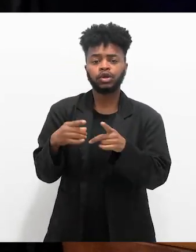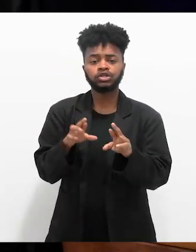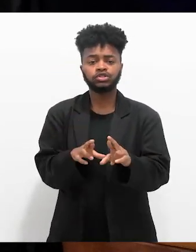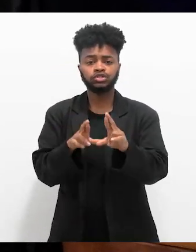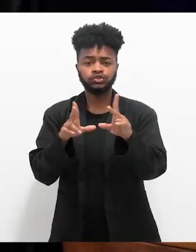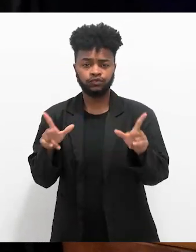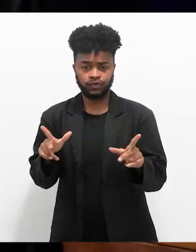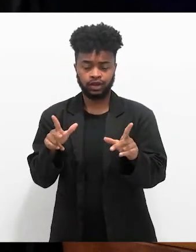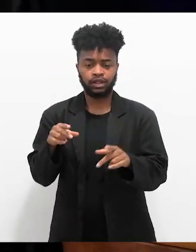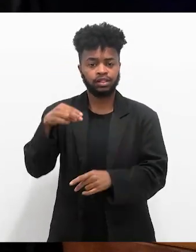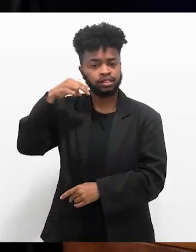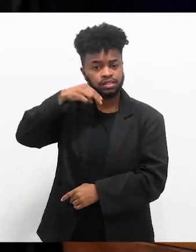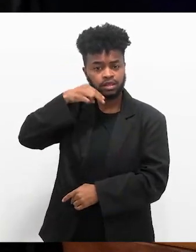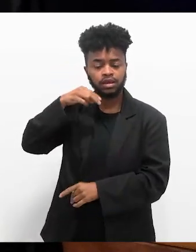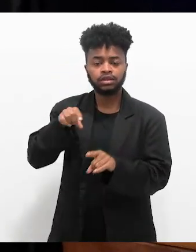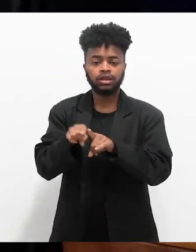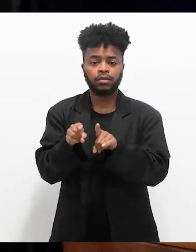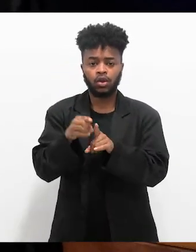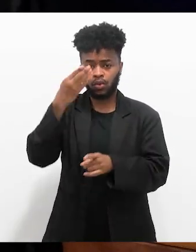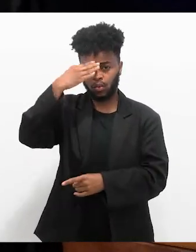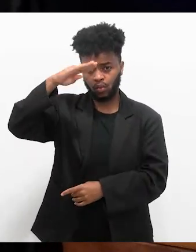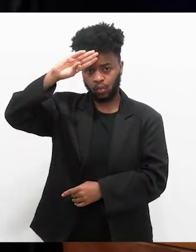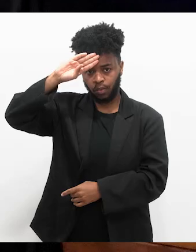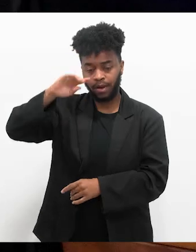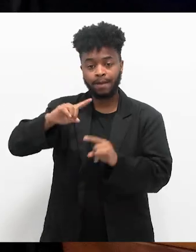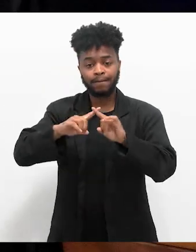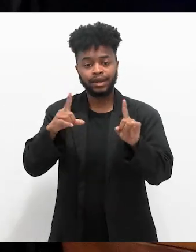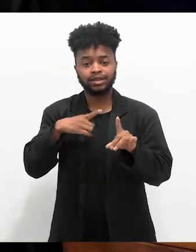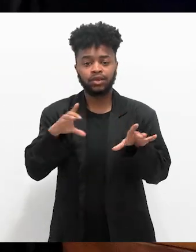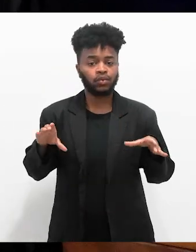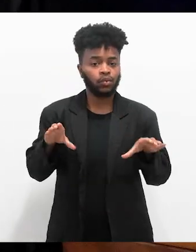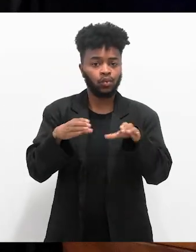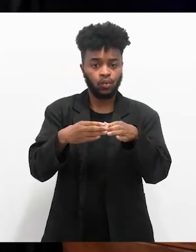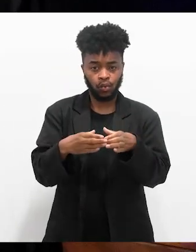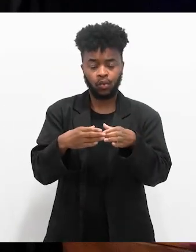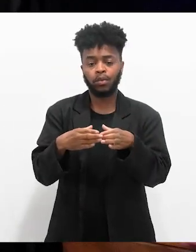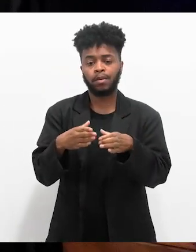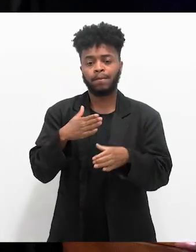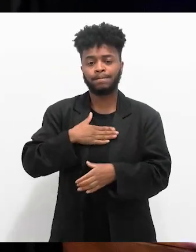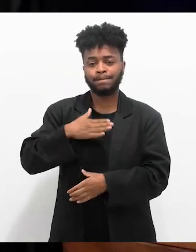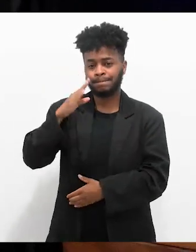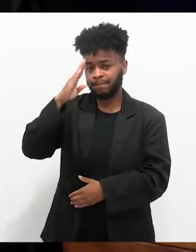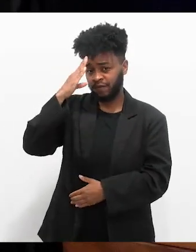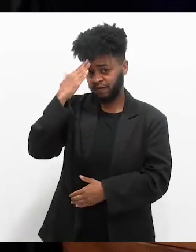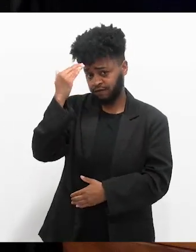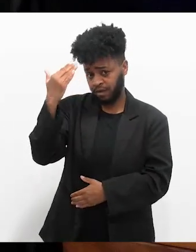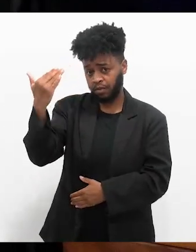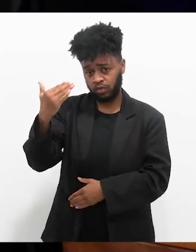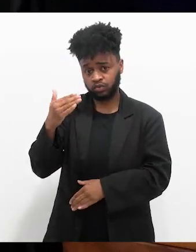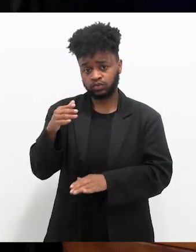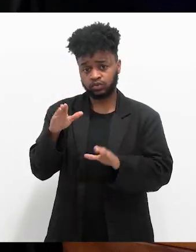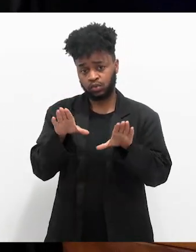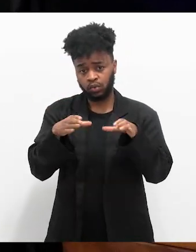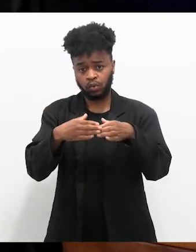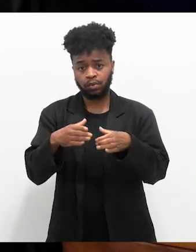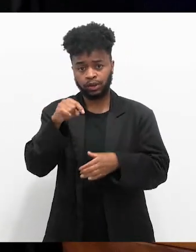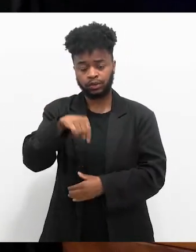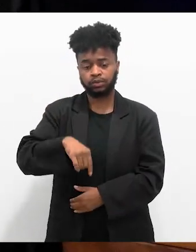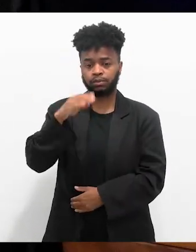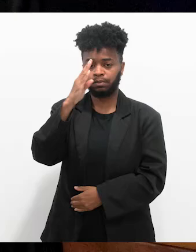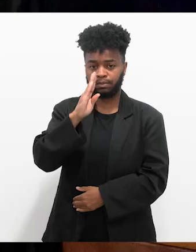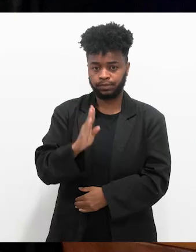mais. E toda a família da rama Ifá, Ifá Niloro, uma das maiores famílias de Ifá do Brasil.